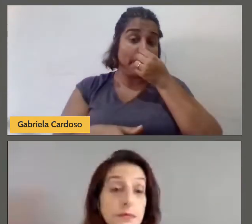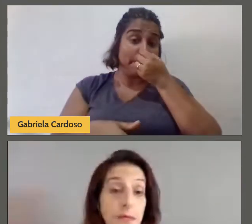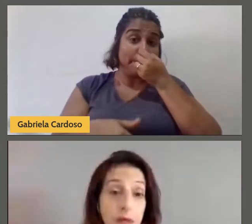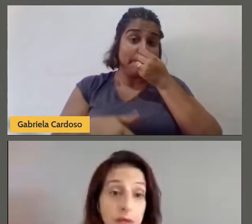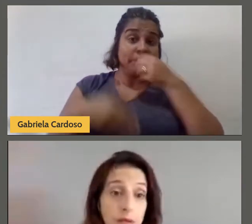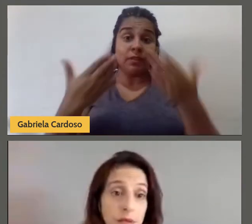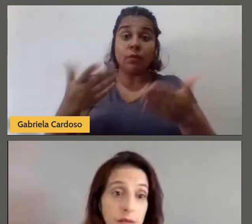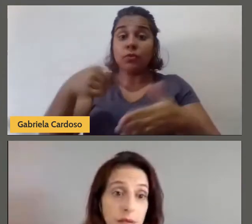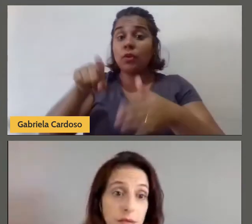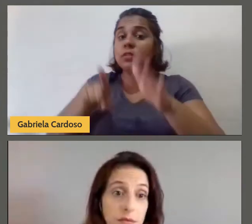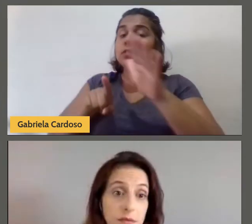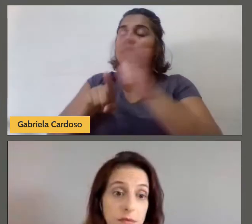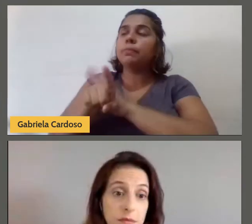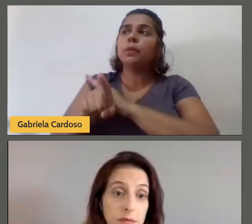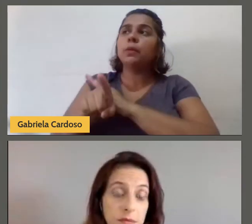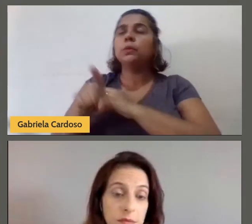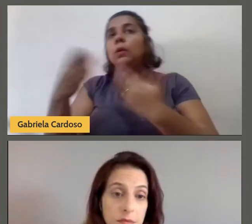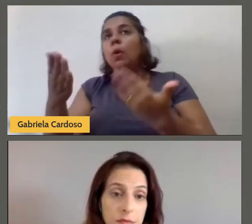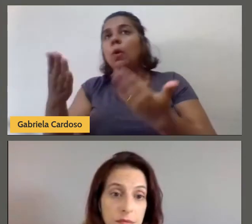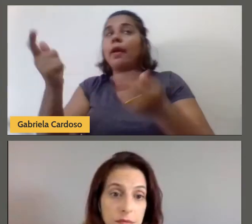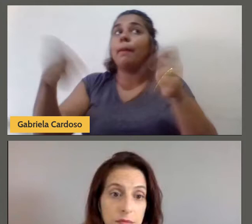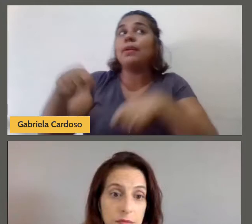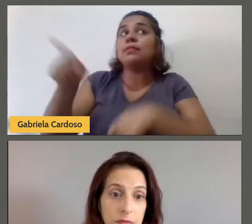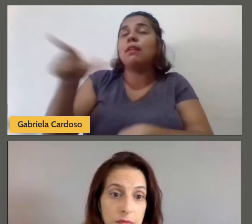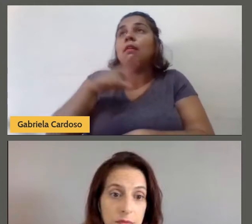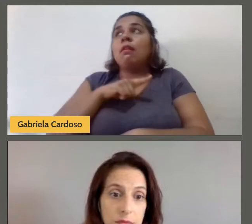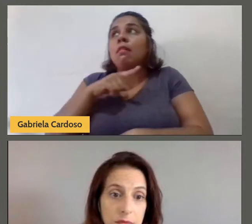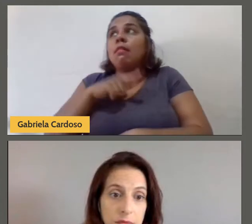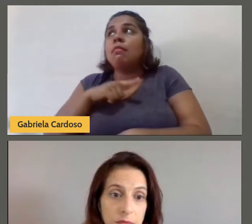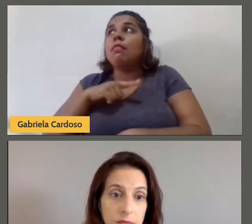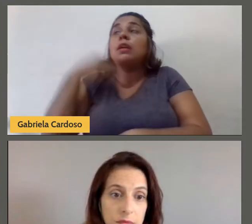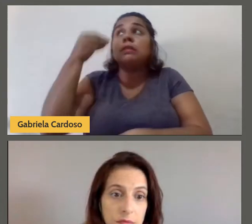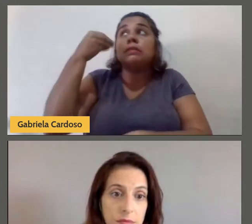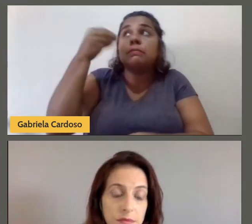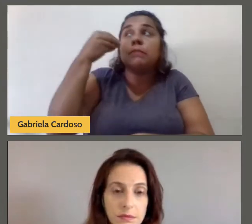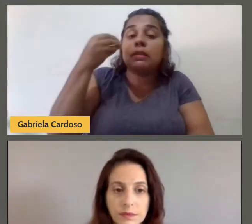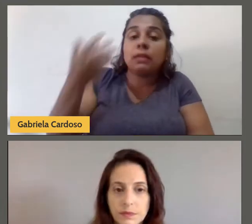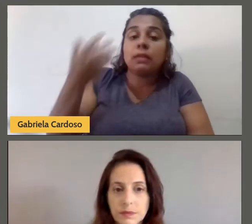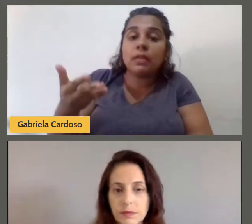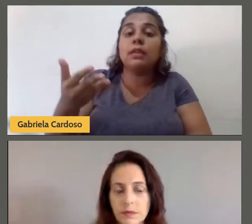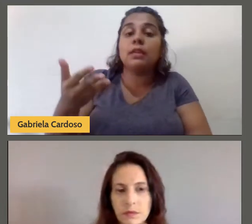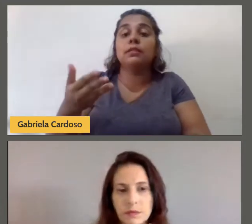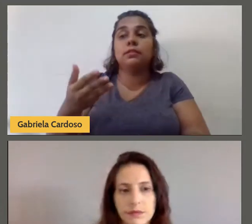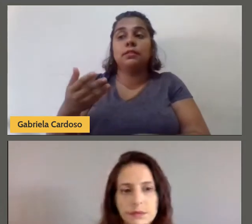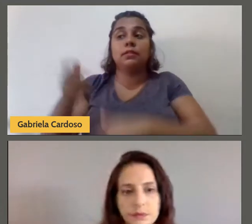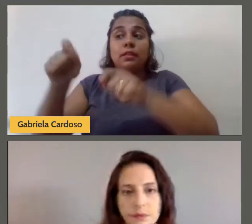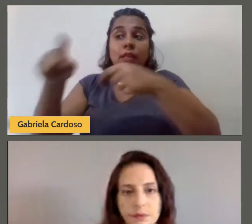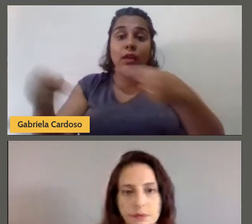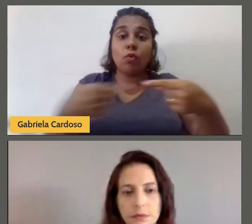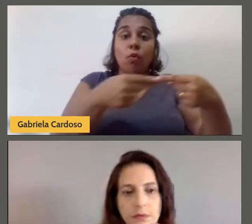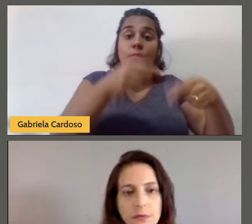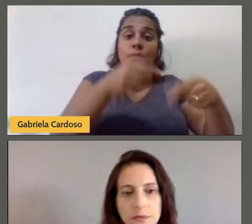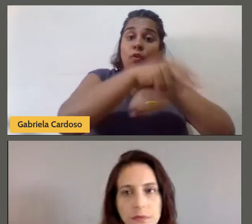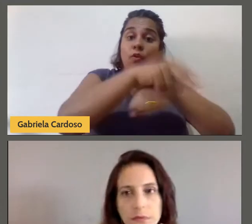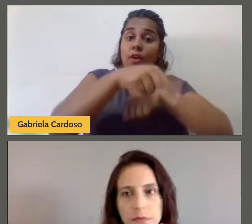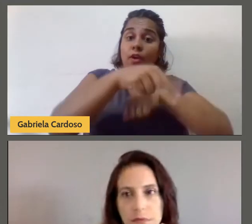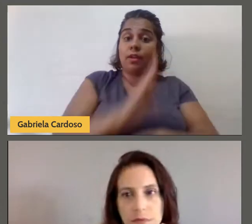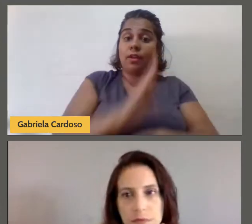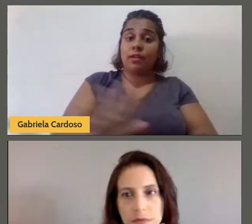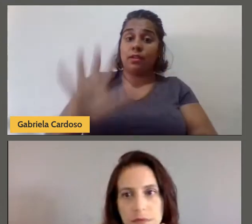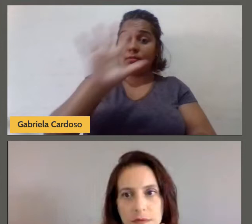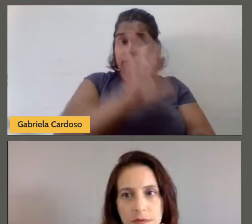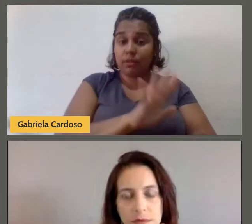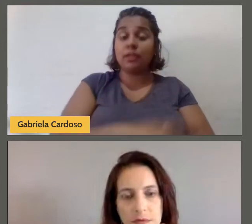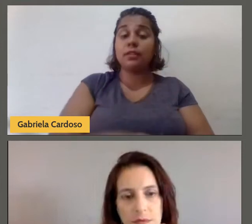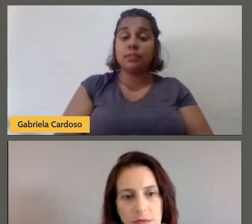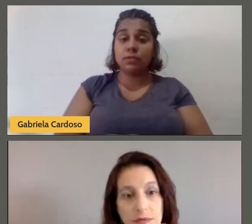as oportunidades que ele vai ter para se colocar no mercado brasileiro, quais são as dificuldades, né, que ele pode ter nesse dia a dia, a base